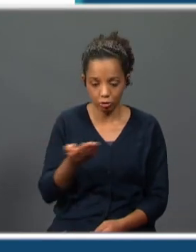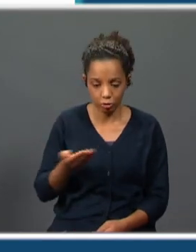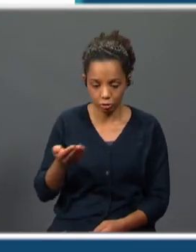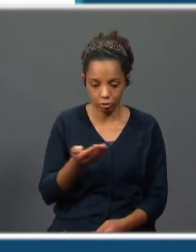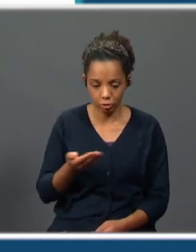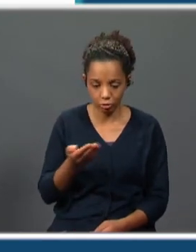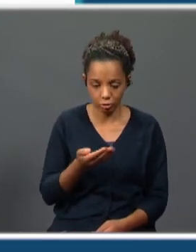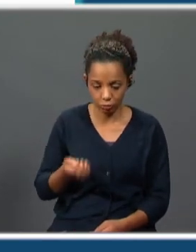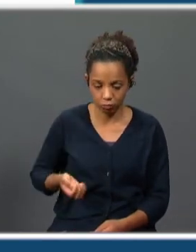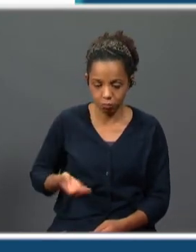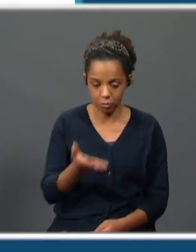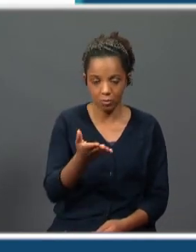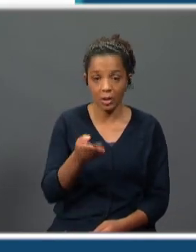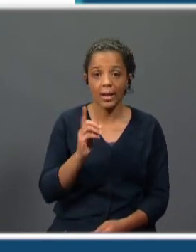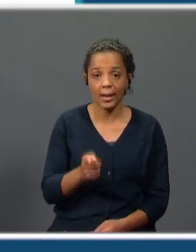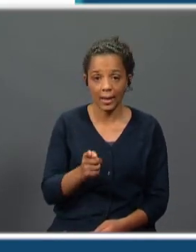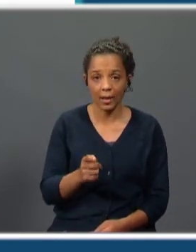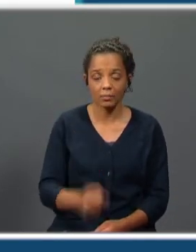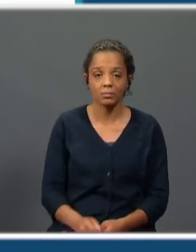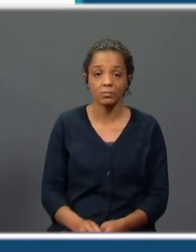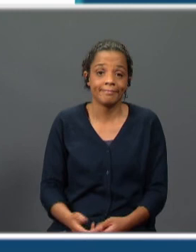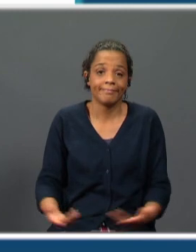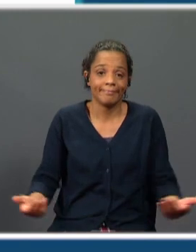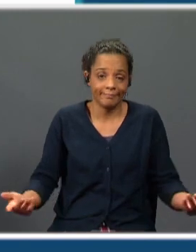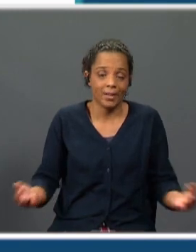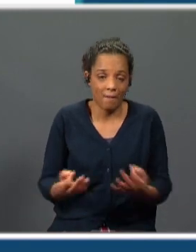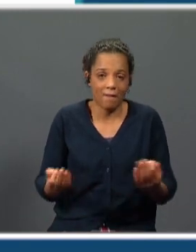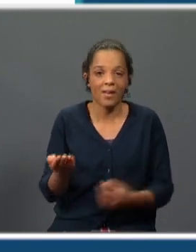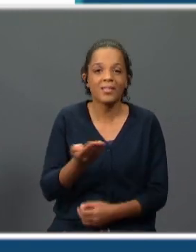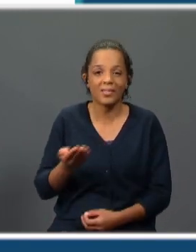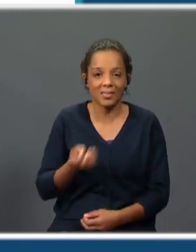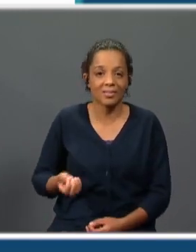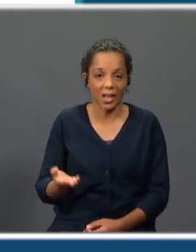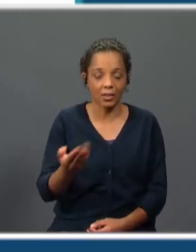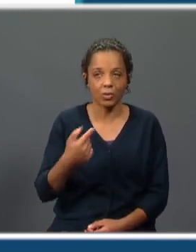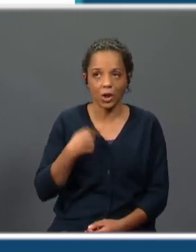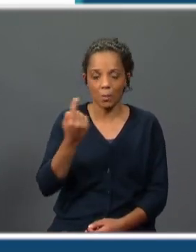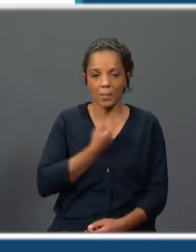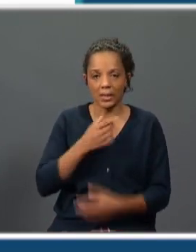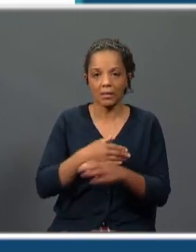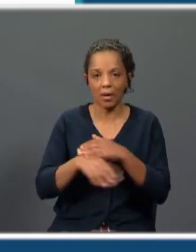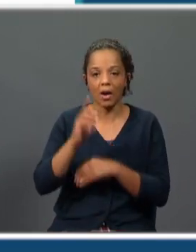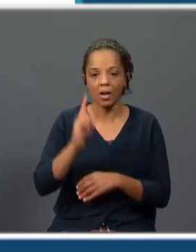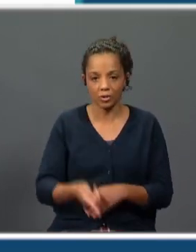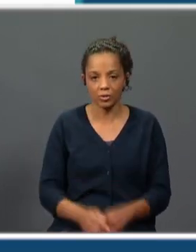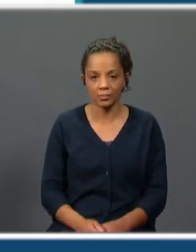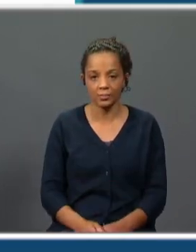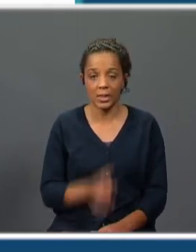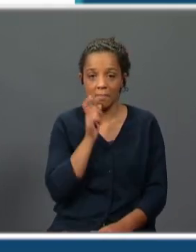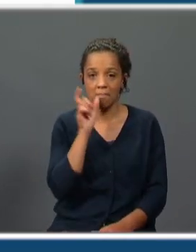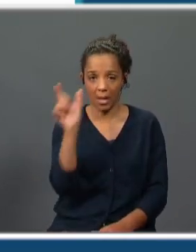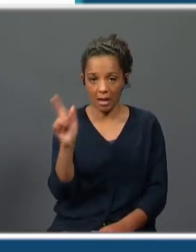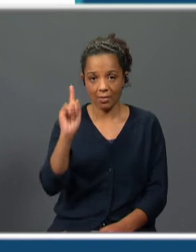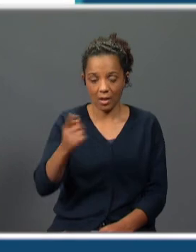dizer assim, calhou no nosso dado, era aqui, a imagem de um dado. Então, o que é que eu tinha que fazer? A palavra